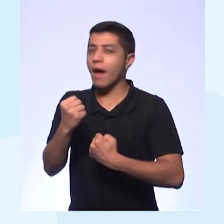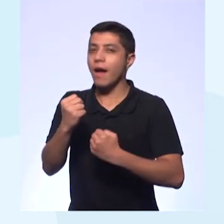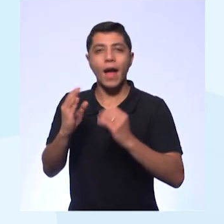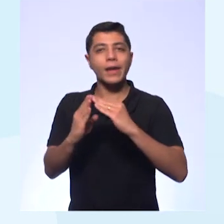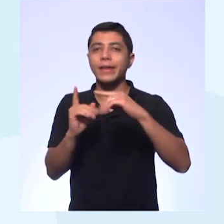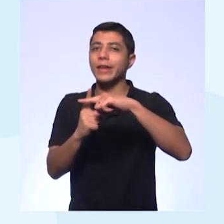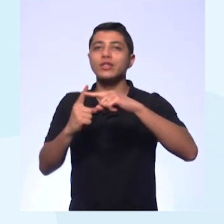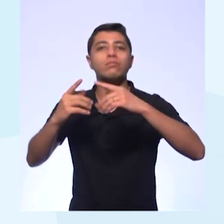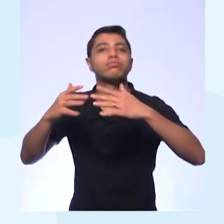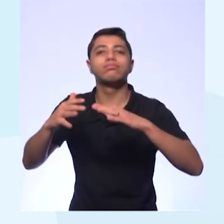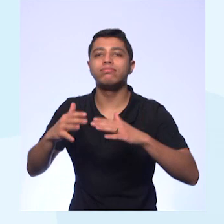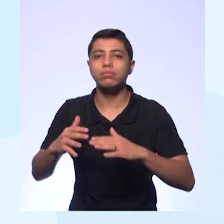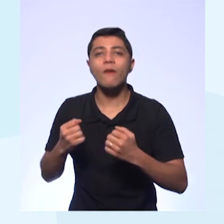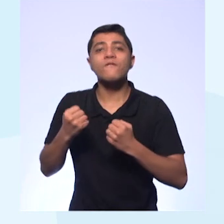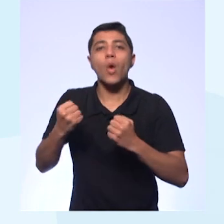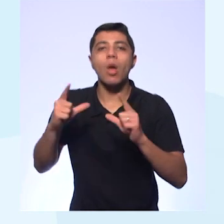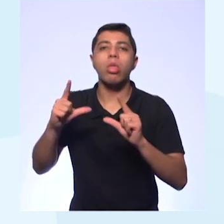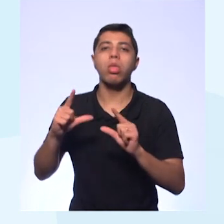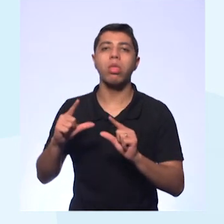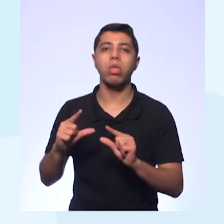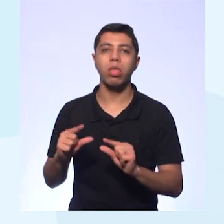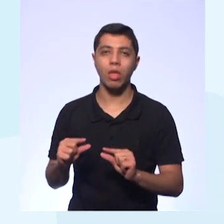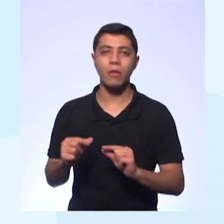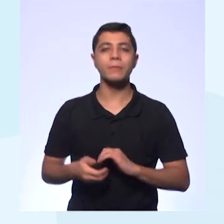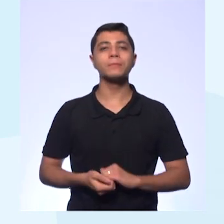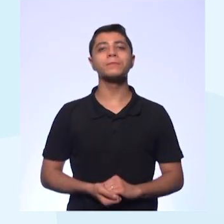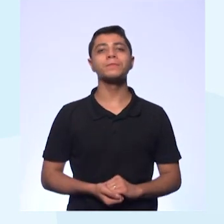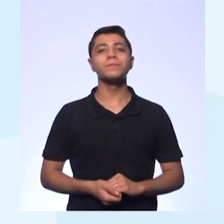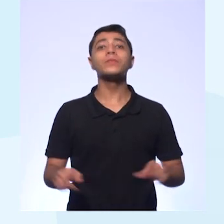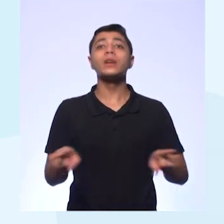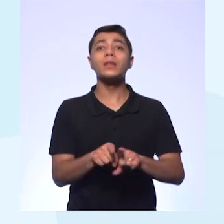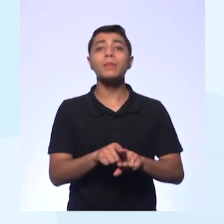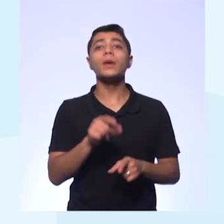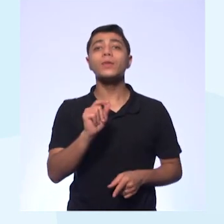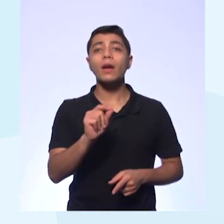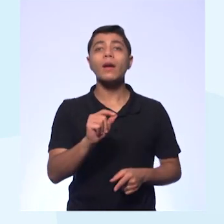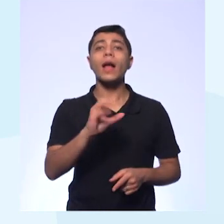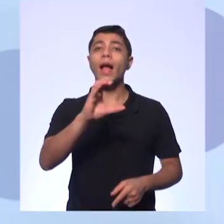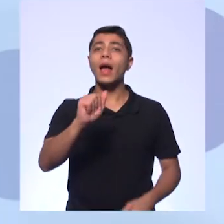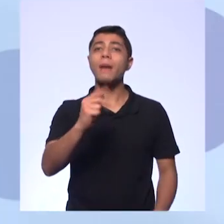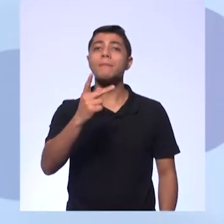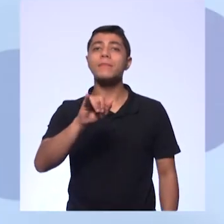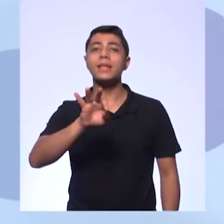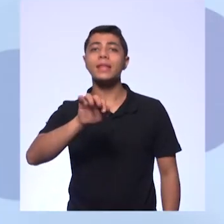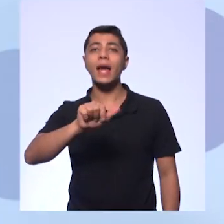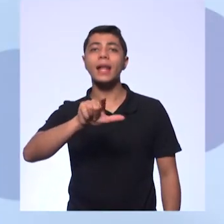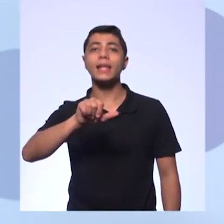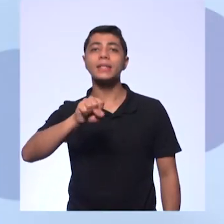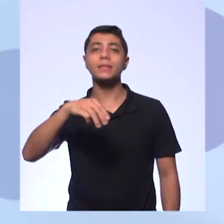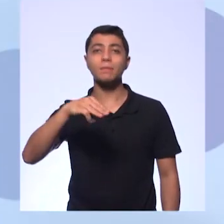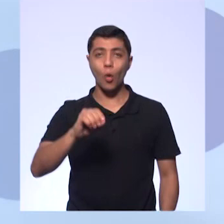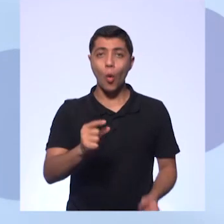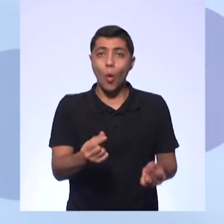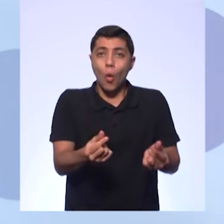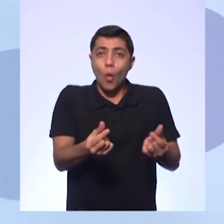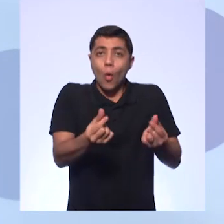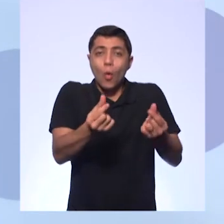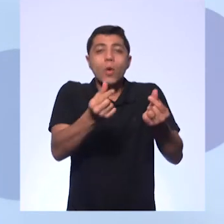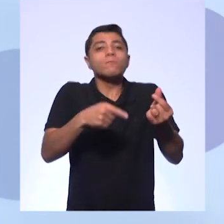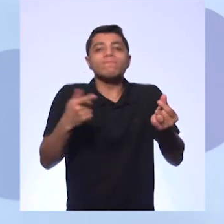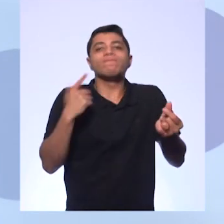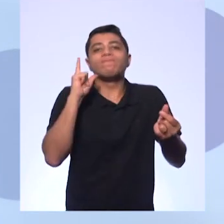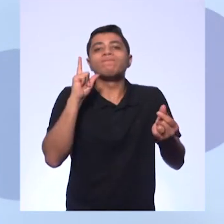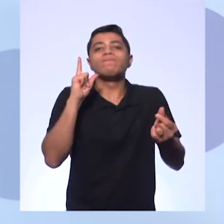e consolidação do capitalismo. Então, são medidas que ilustram para a gente o quanto que a burguesia acabou tendo os